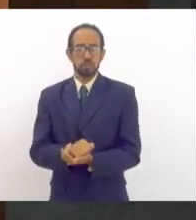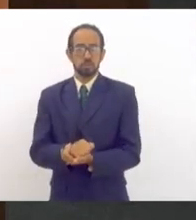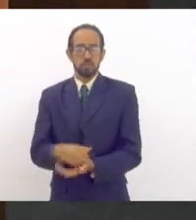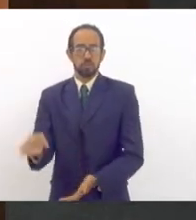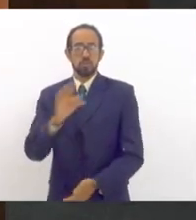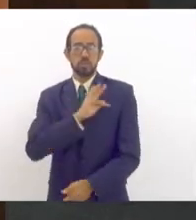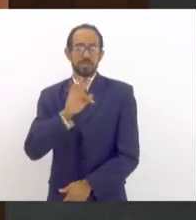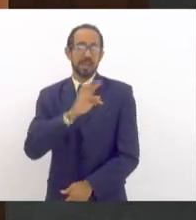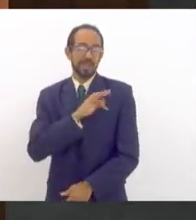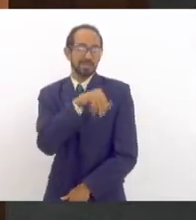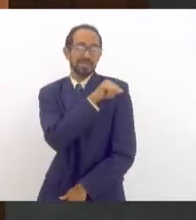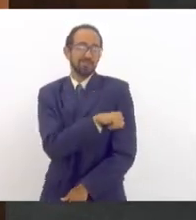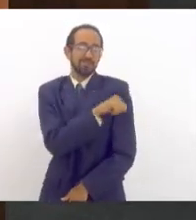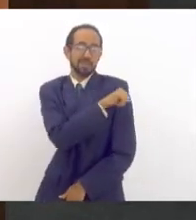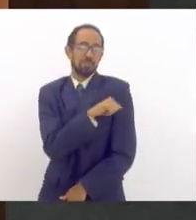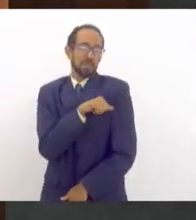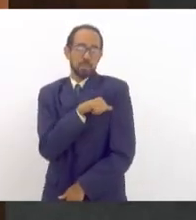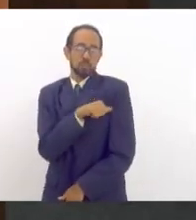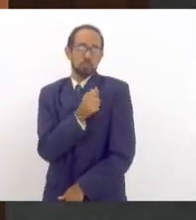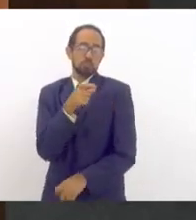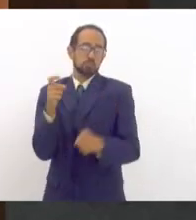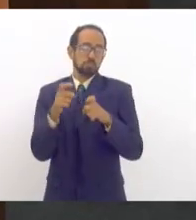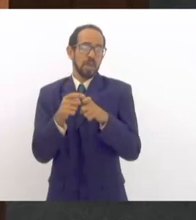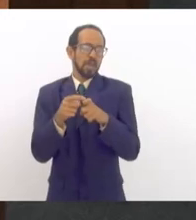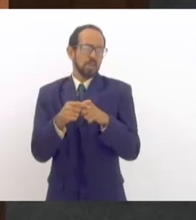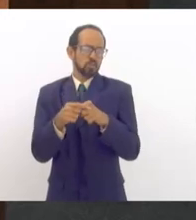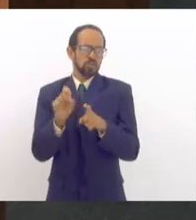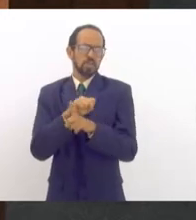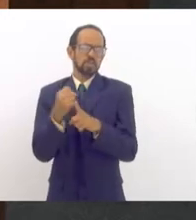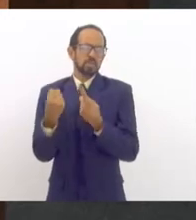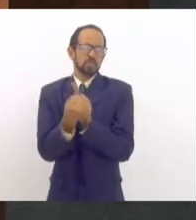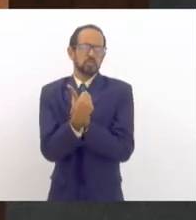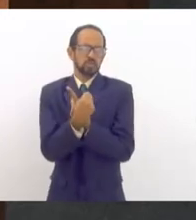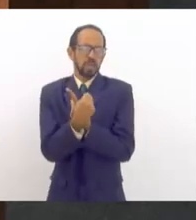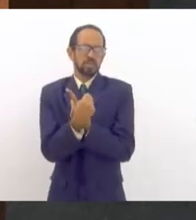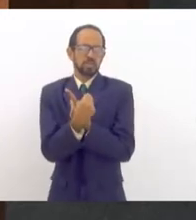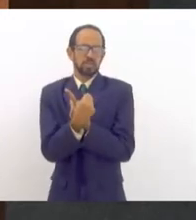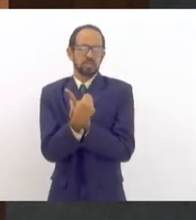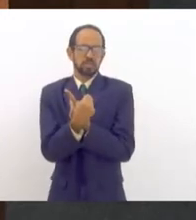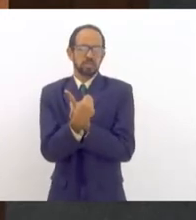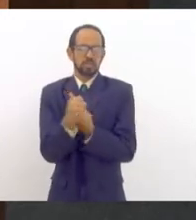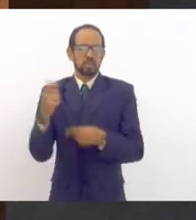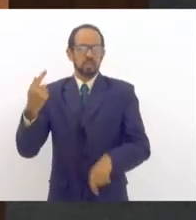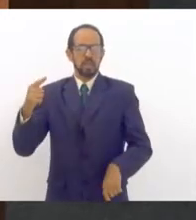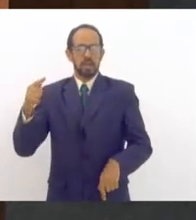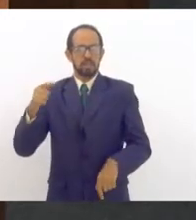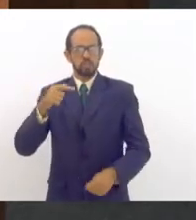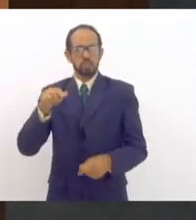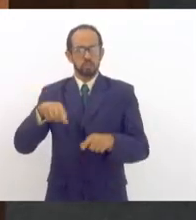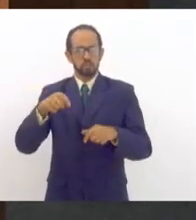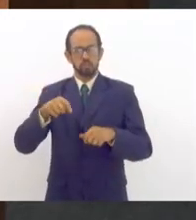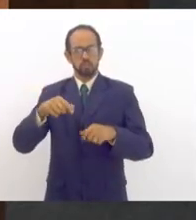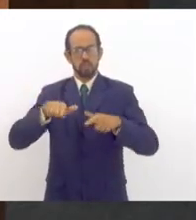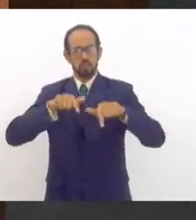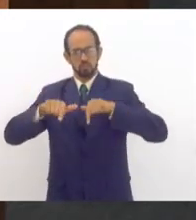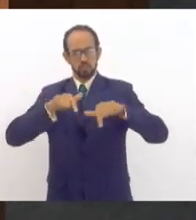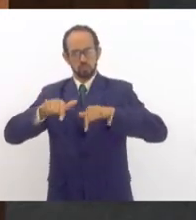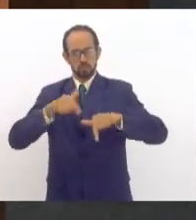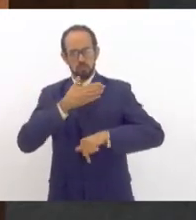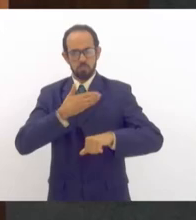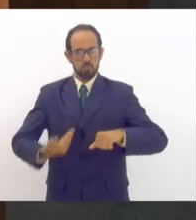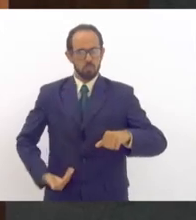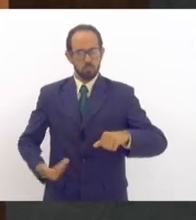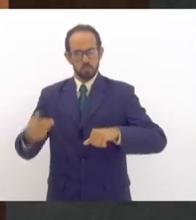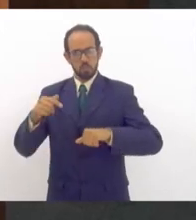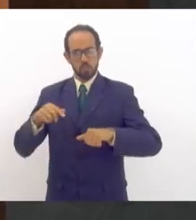enfermeiros enfermeiras médicos assistentes sociais que garantia do serviço público garantem os direitos sociais